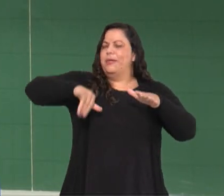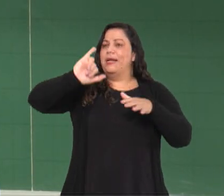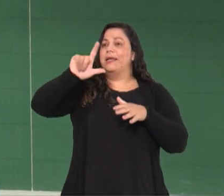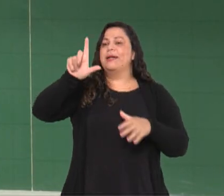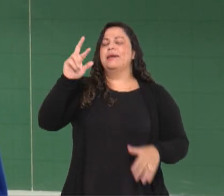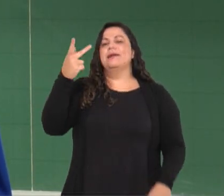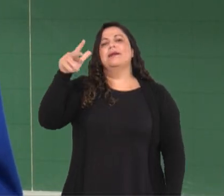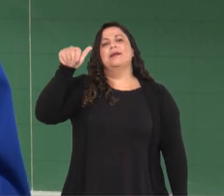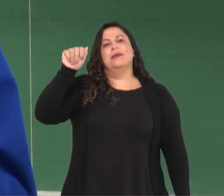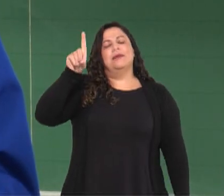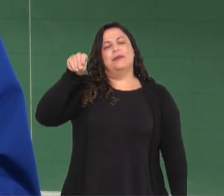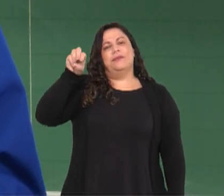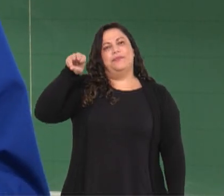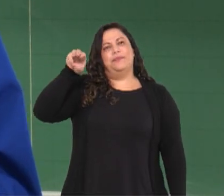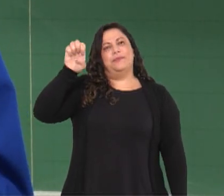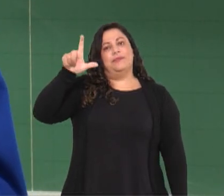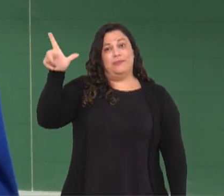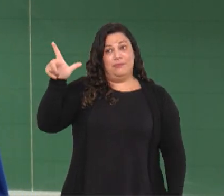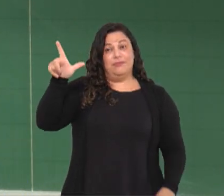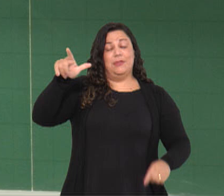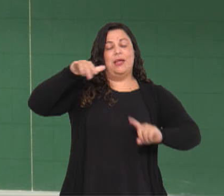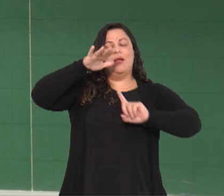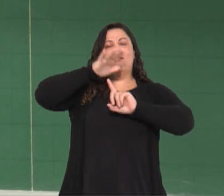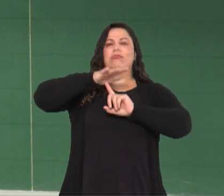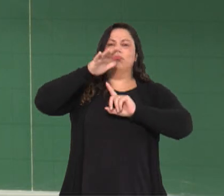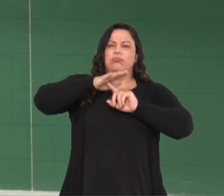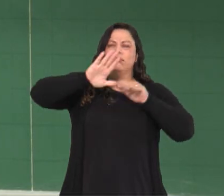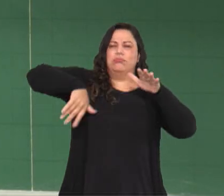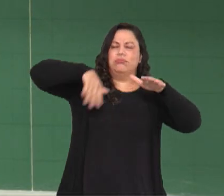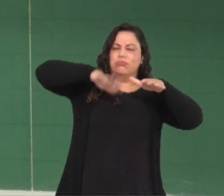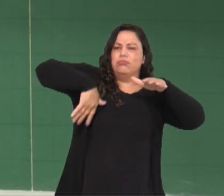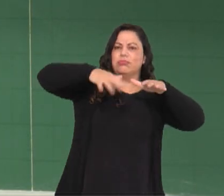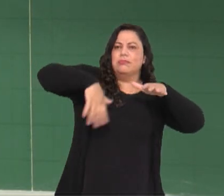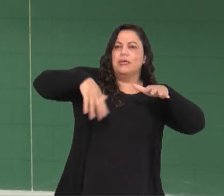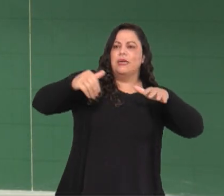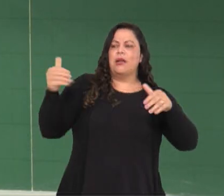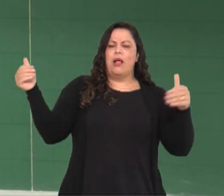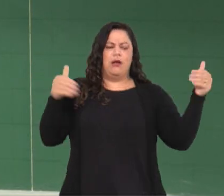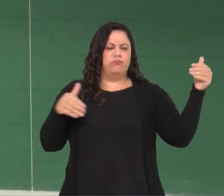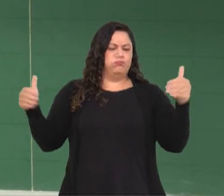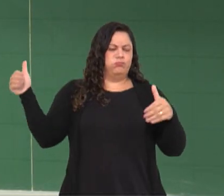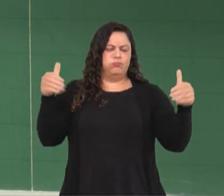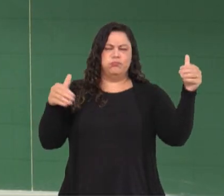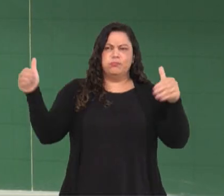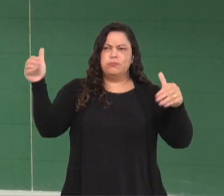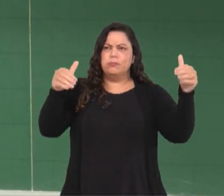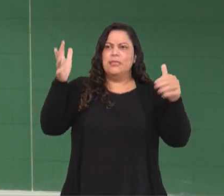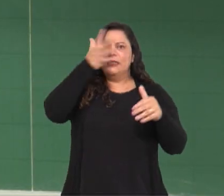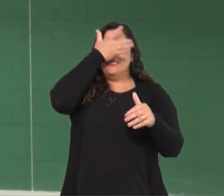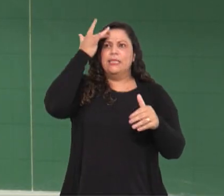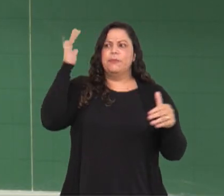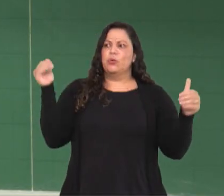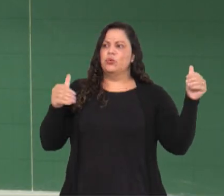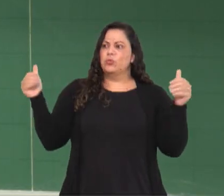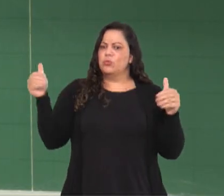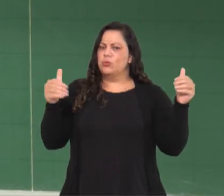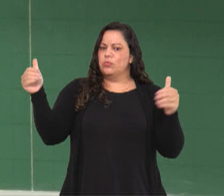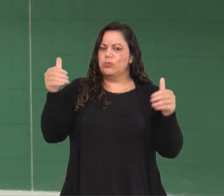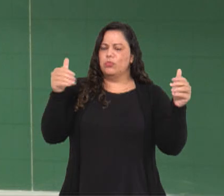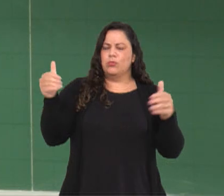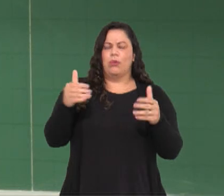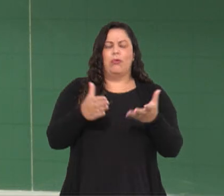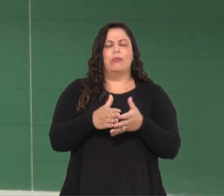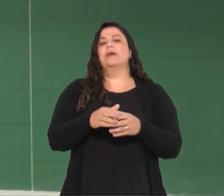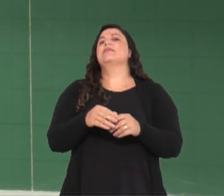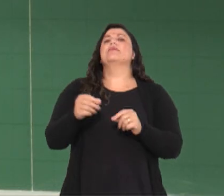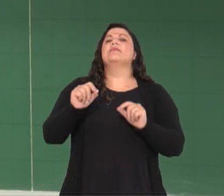a atrair pessoas para essa região, né, e depois, posteriormente, para Paranaguá e aí até a vila de Curitiba. Então, o